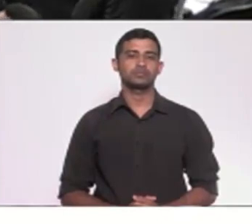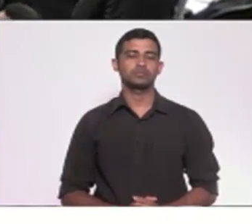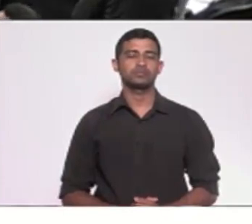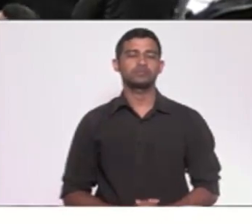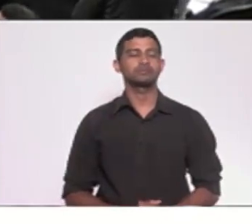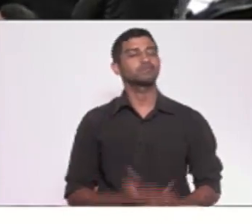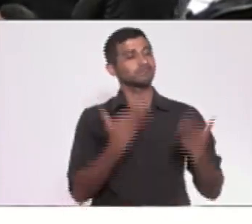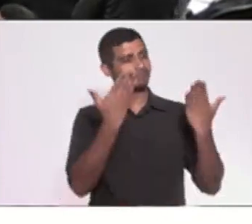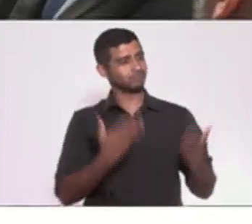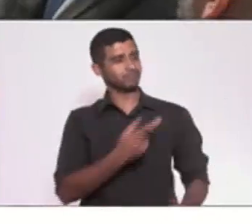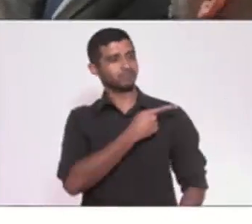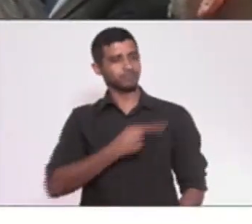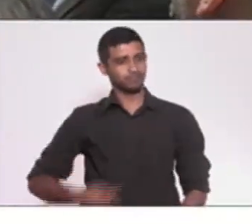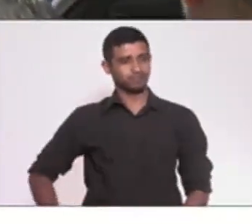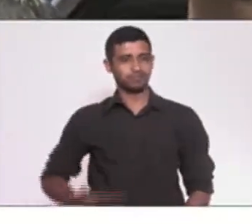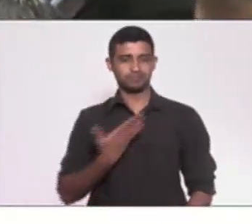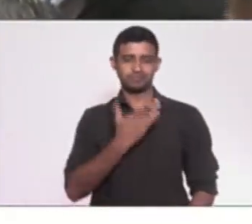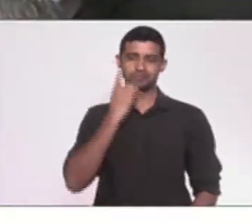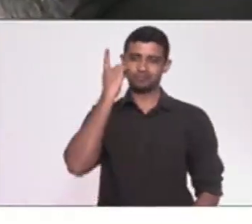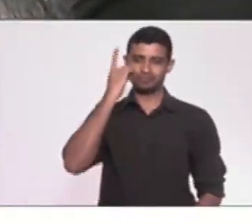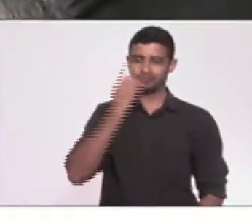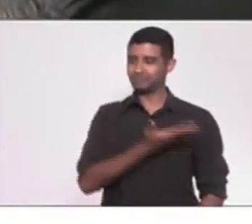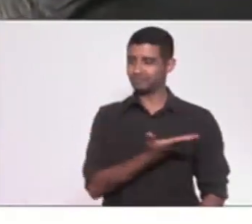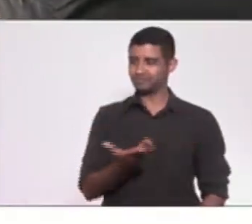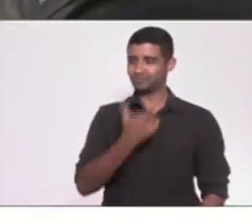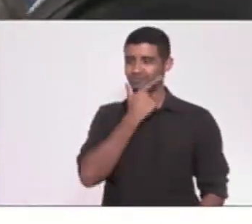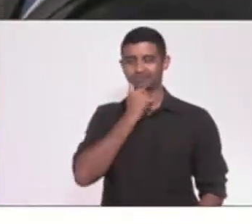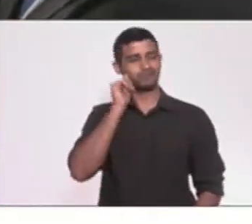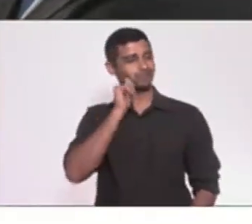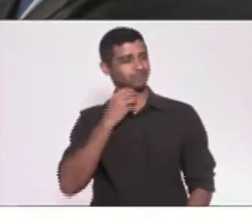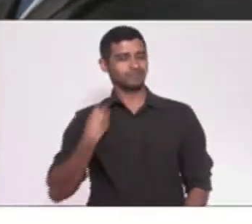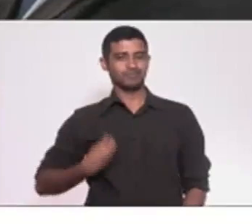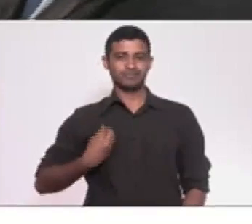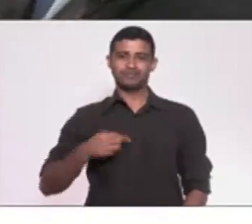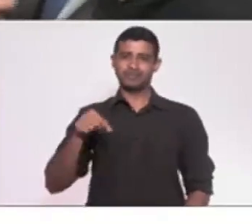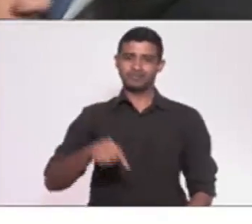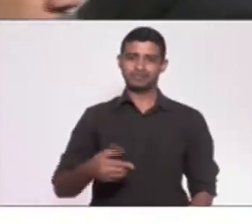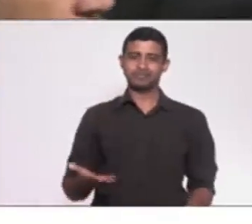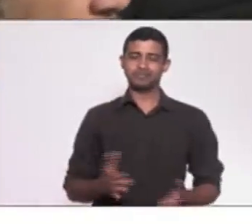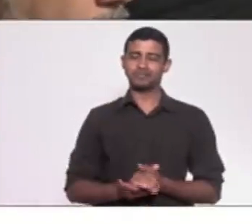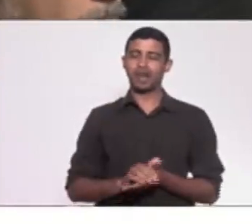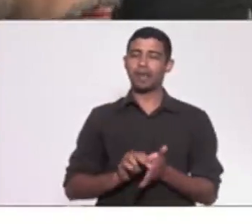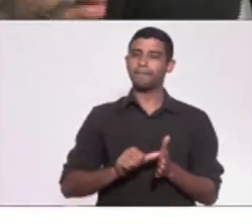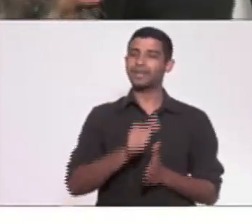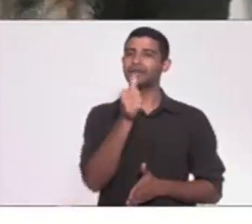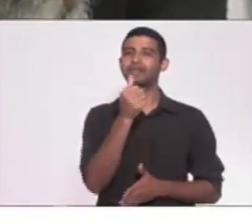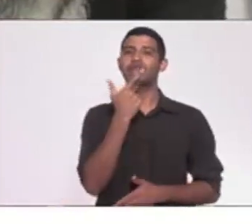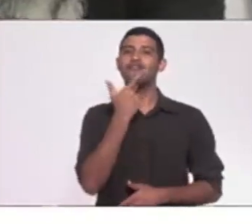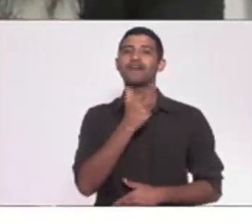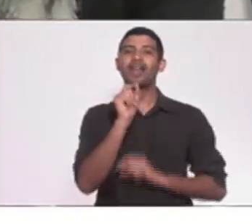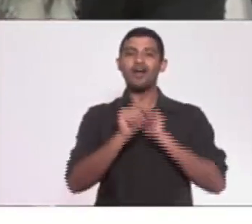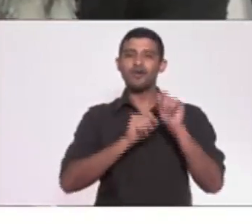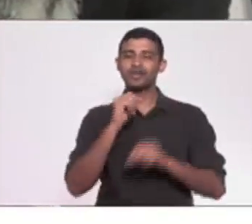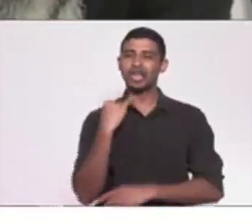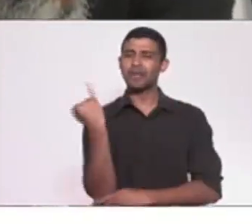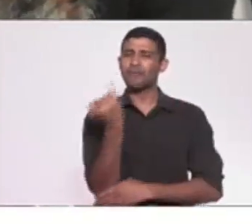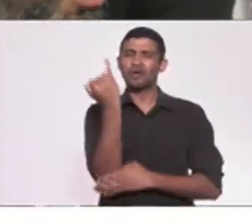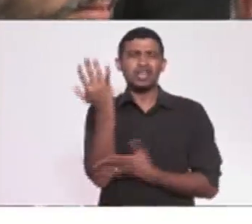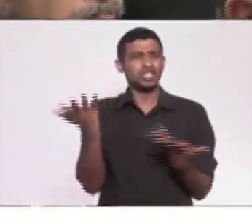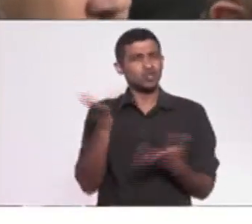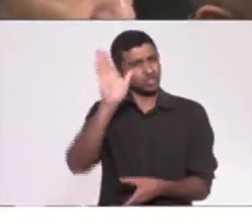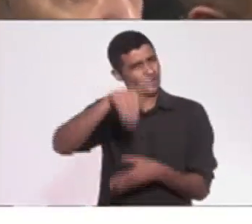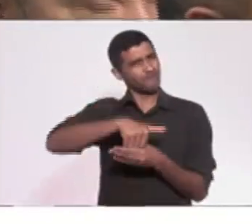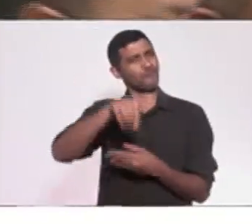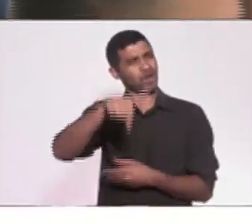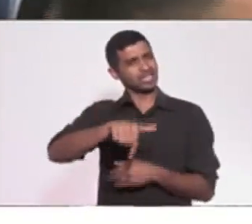Senhor presidente, deputados, deputados aqui presentes, em primeiro lugar, falar da importância dessa votação que está